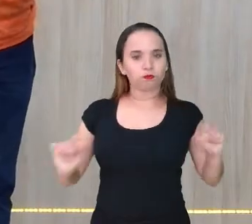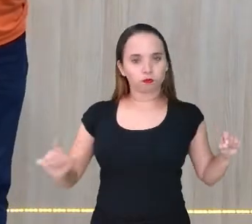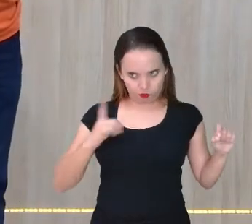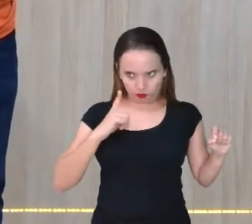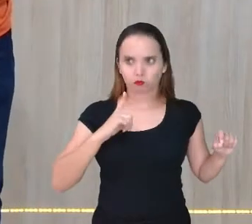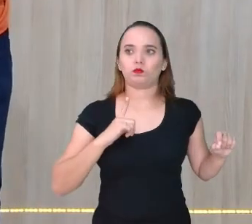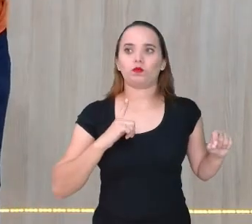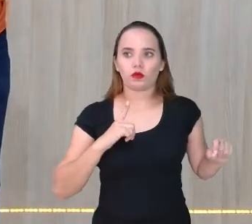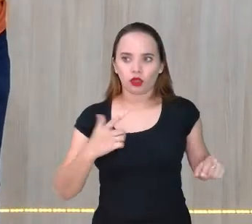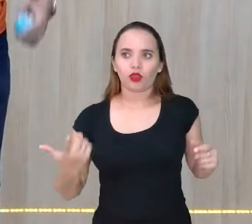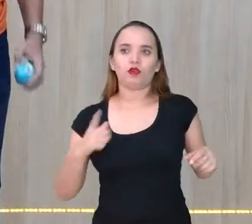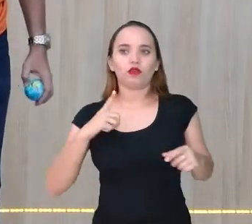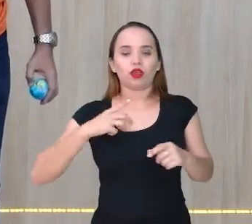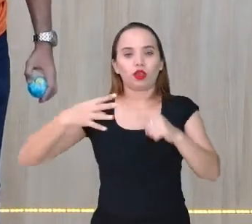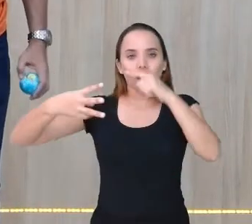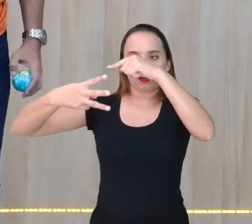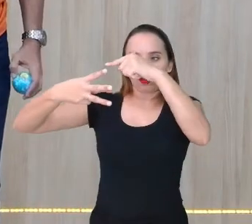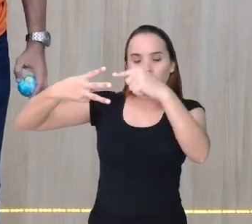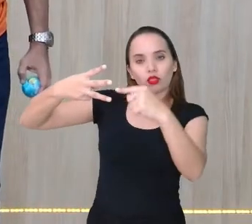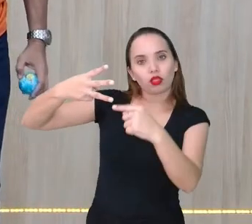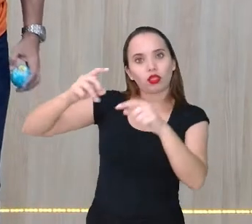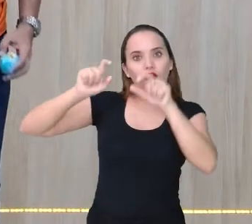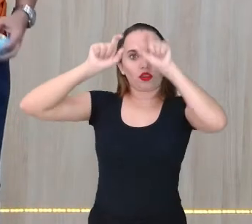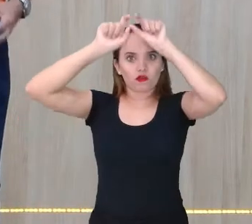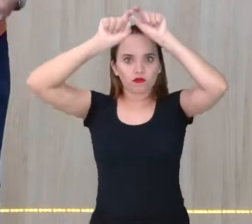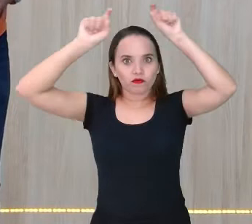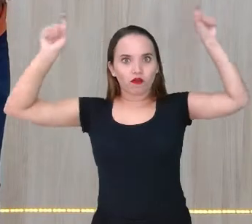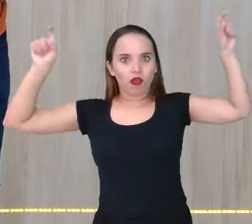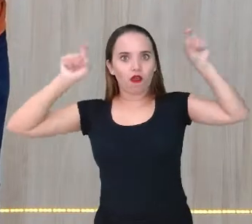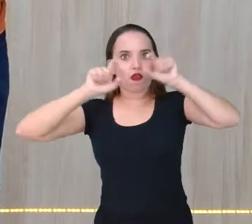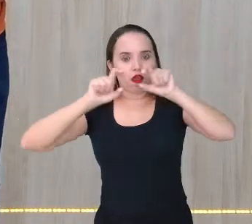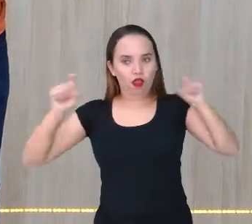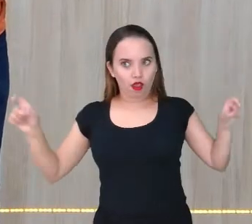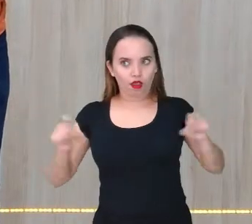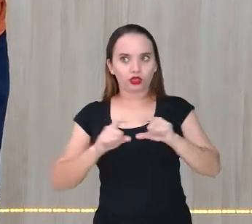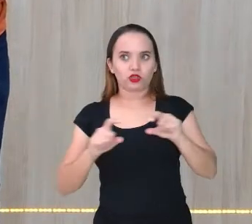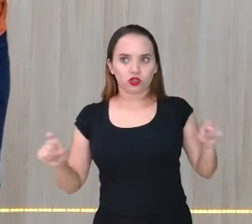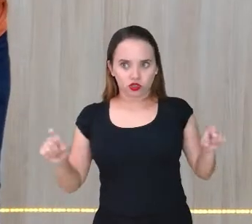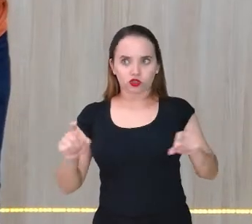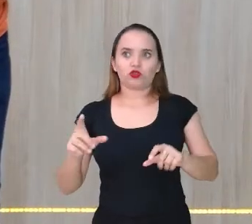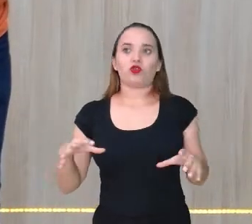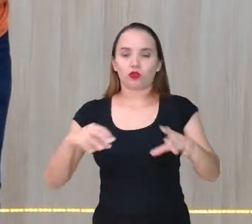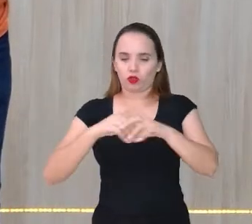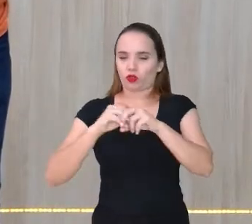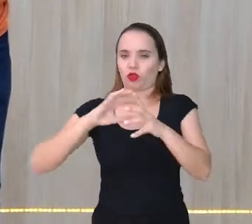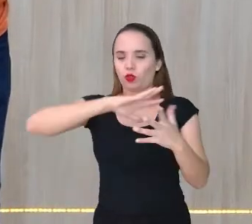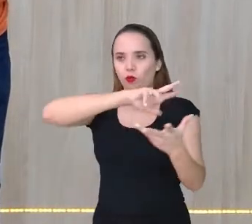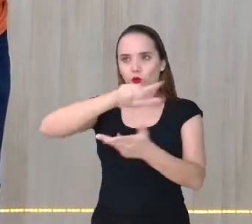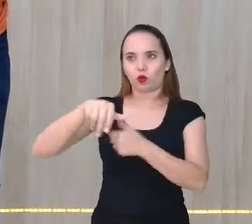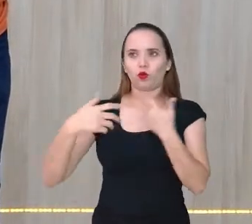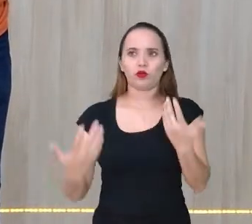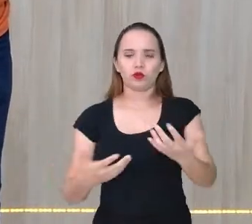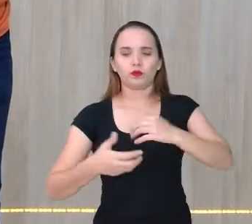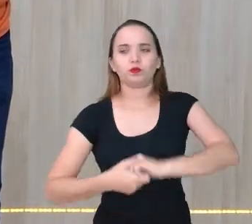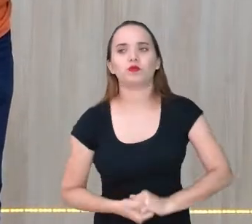aí 3 grandes faixas, né, de temperatura, né, geograficamente falando. E quais